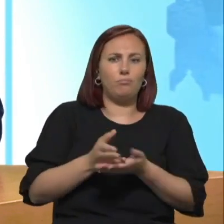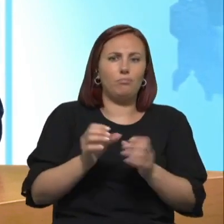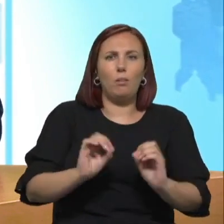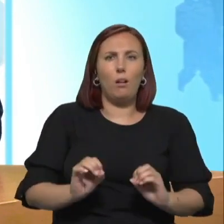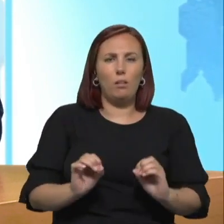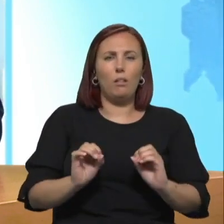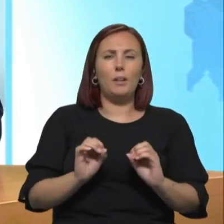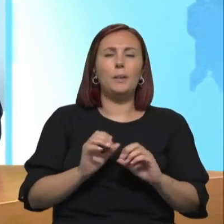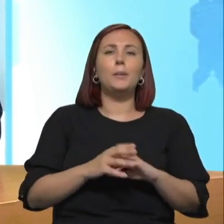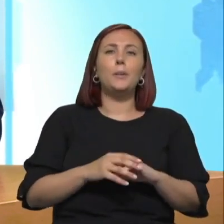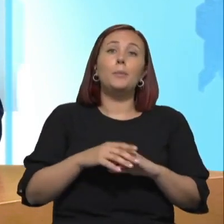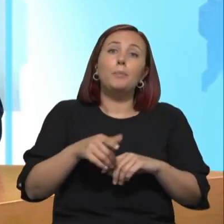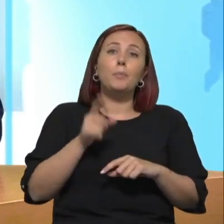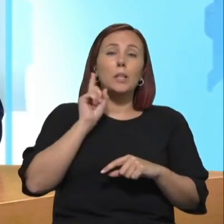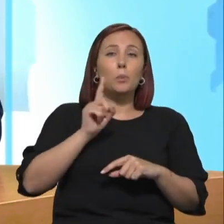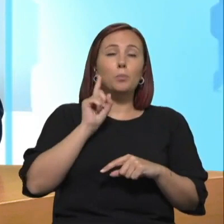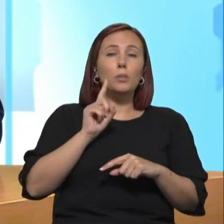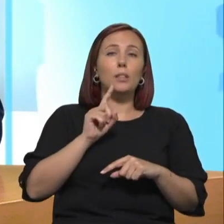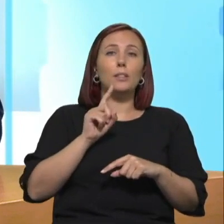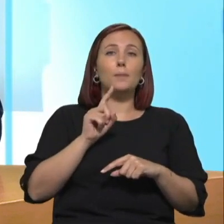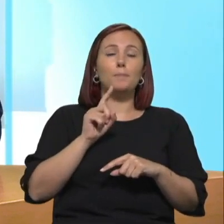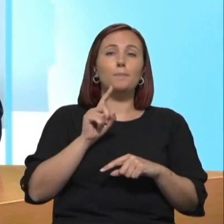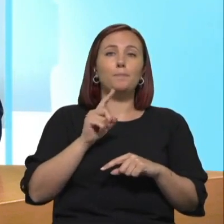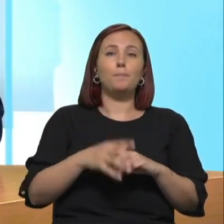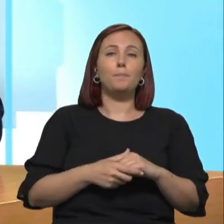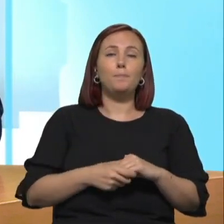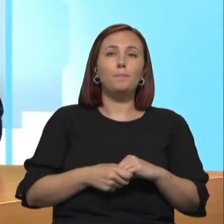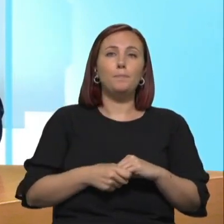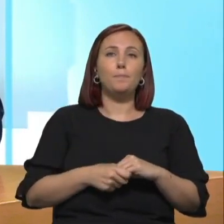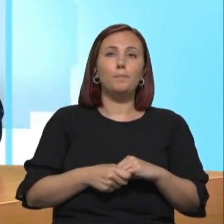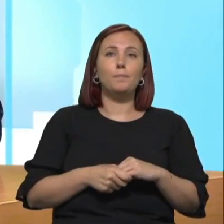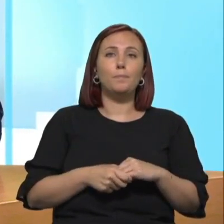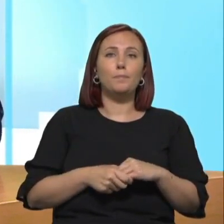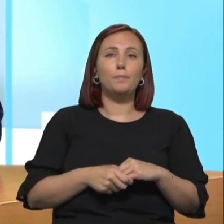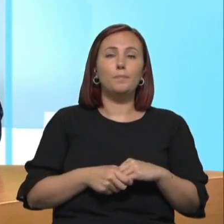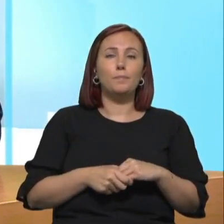Portanto, é importante e nessa medida, portanto,